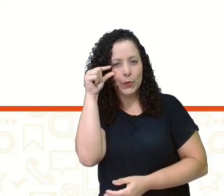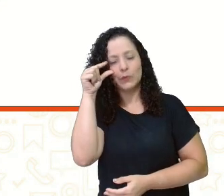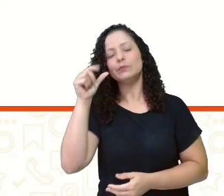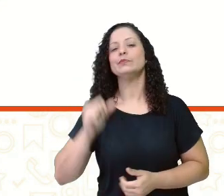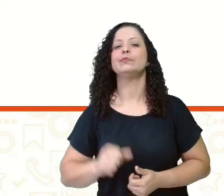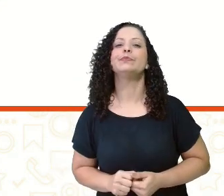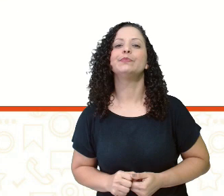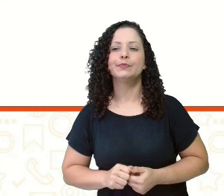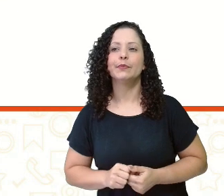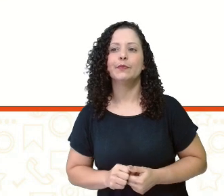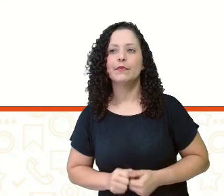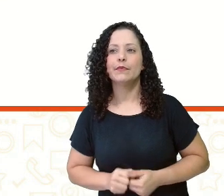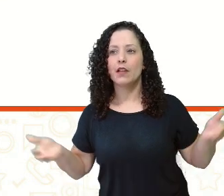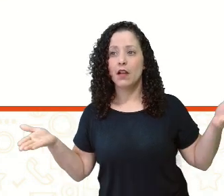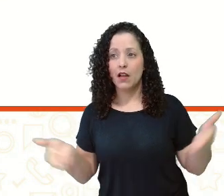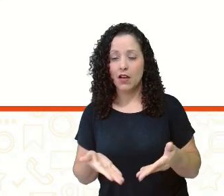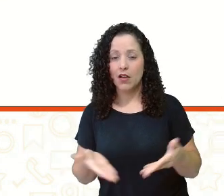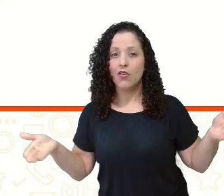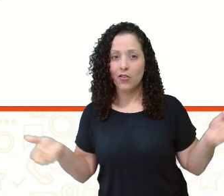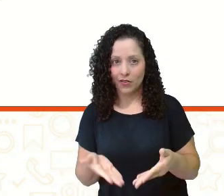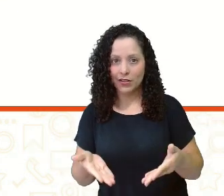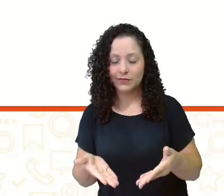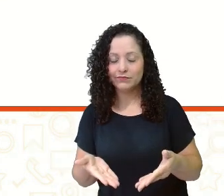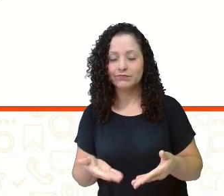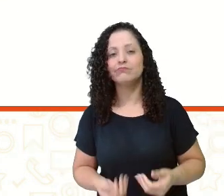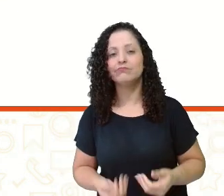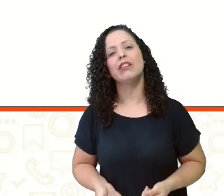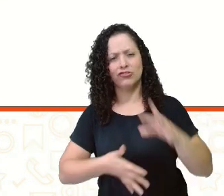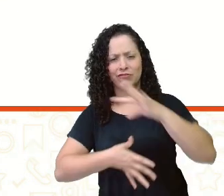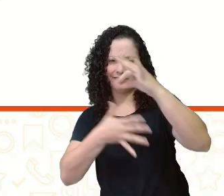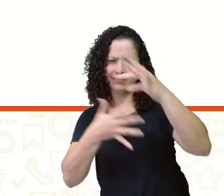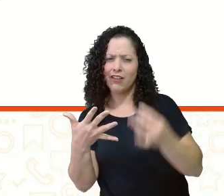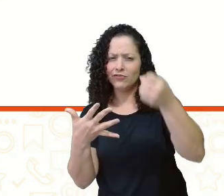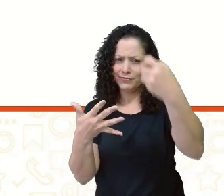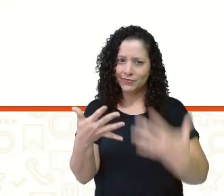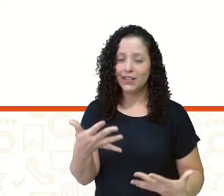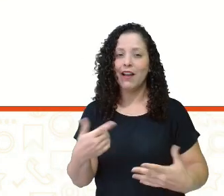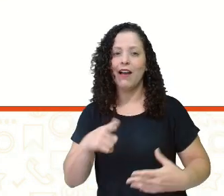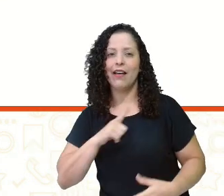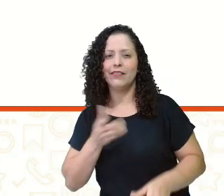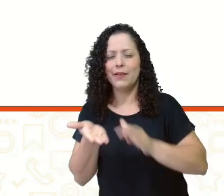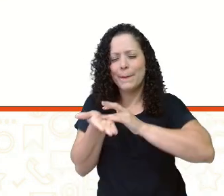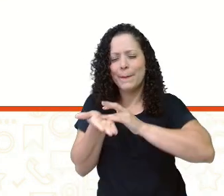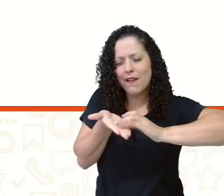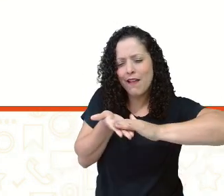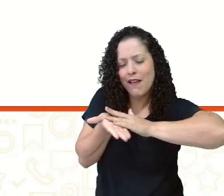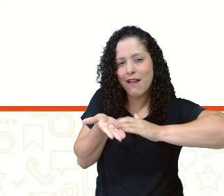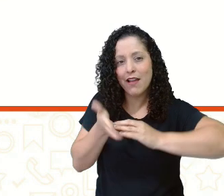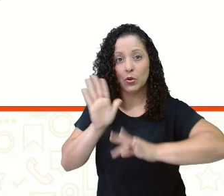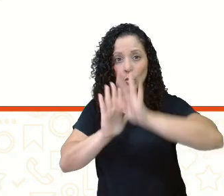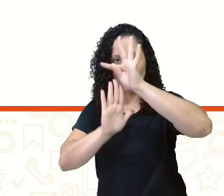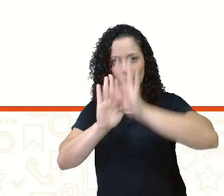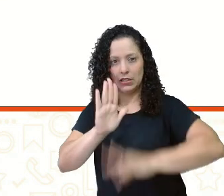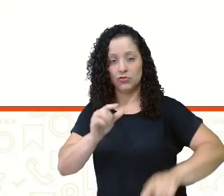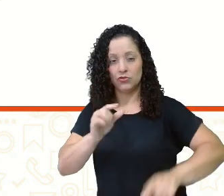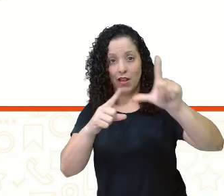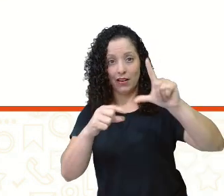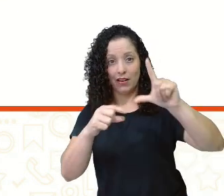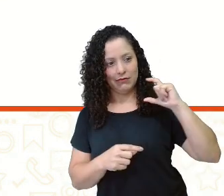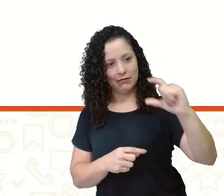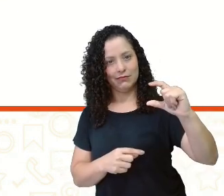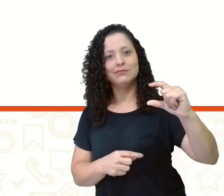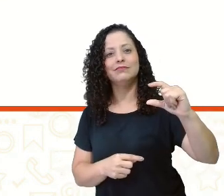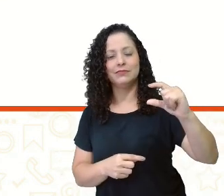aí agora, considerando esses detalhes que eu trouxe para vocês, a escrita em braille, o texto ampliado, a utilização dos